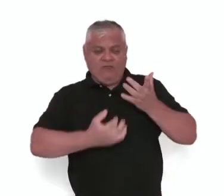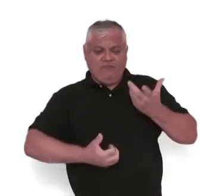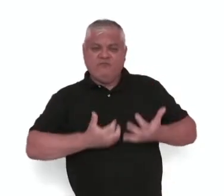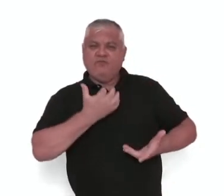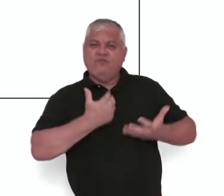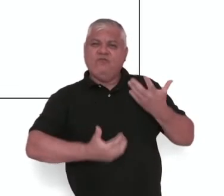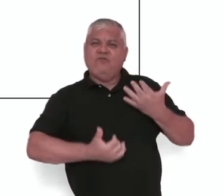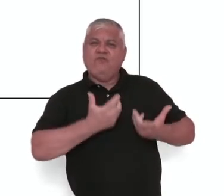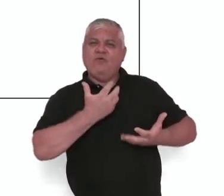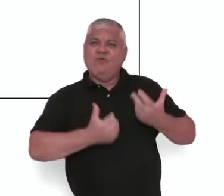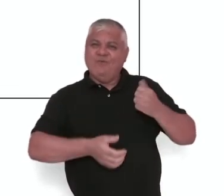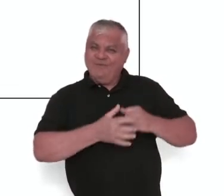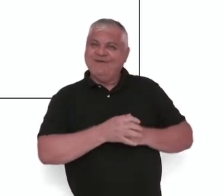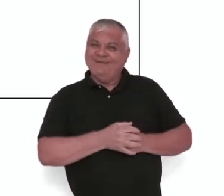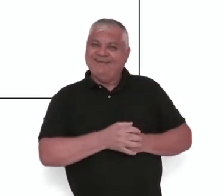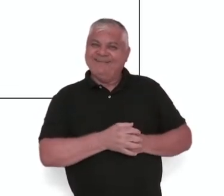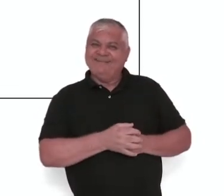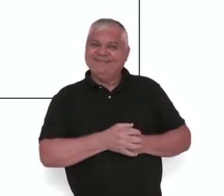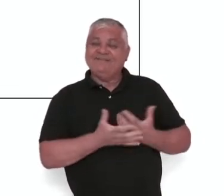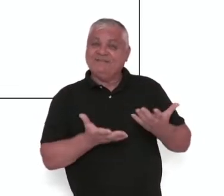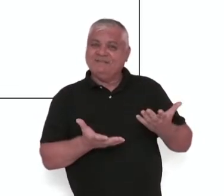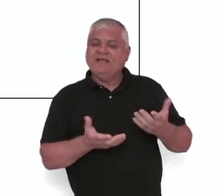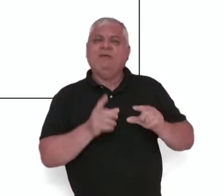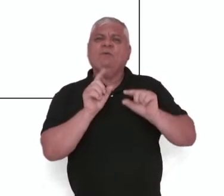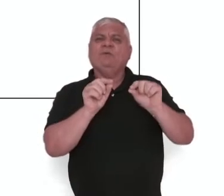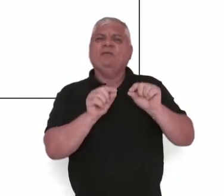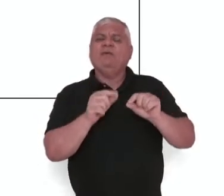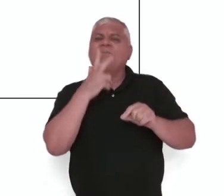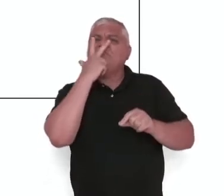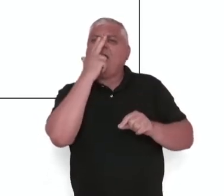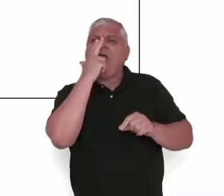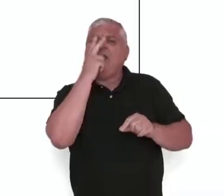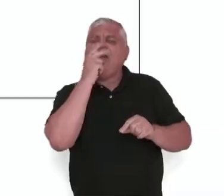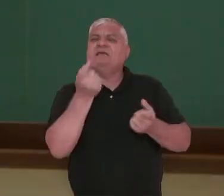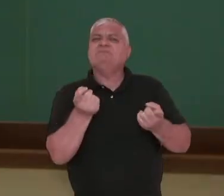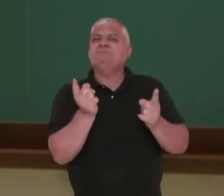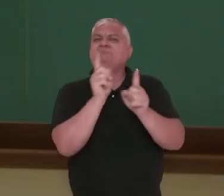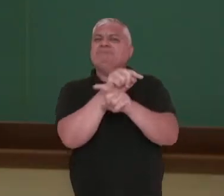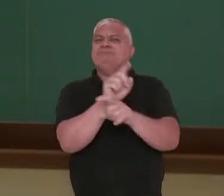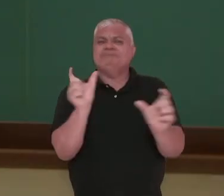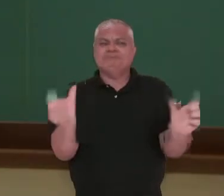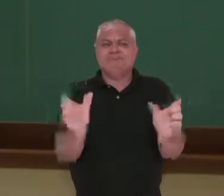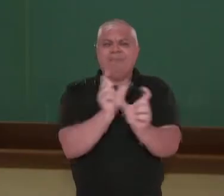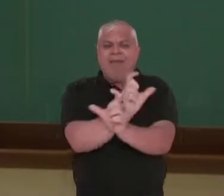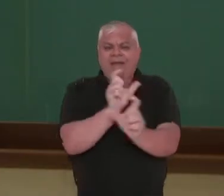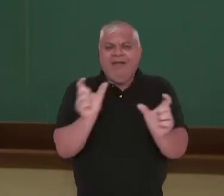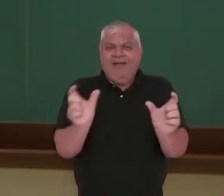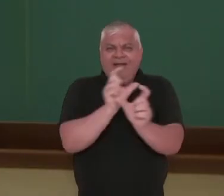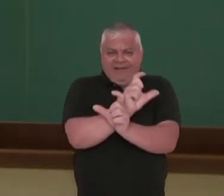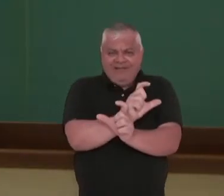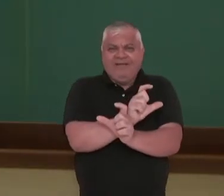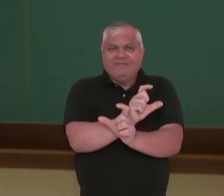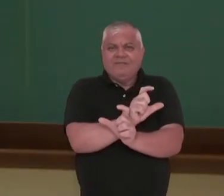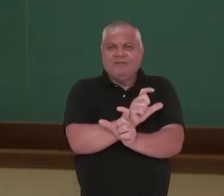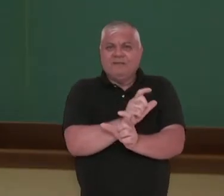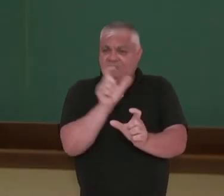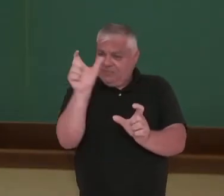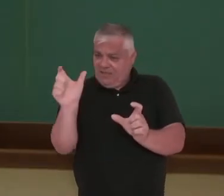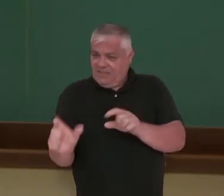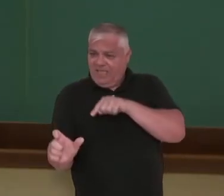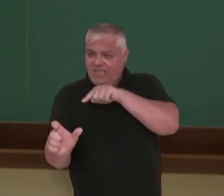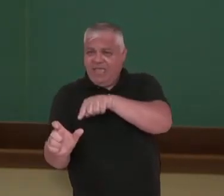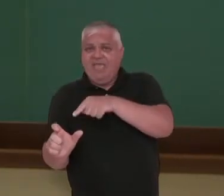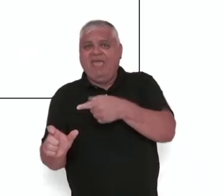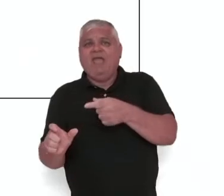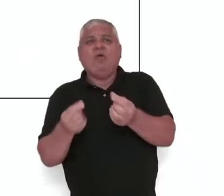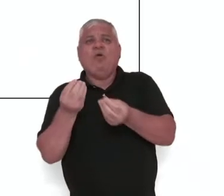de dualidade. Por meio da aproximação dos opostos, ou seja, da figura chamada então